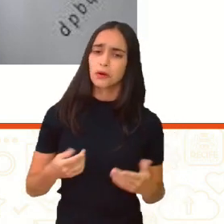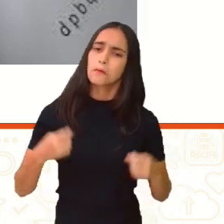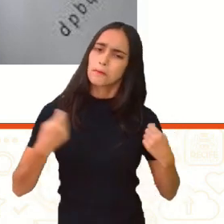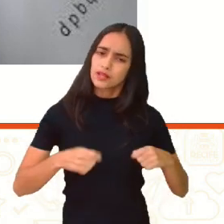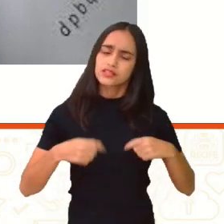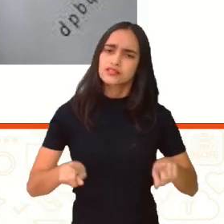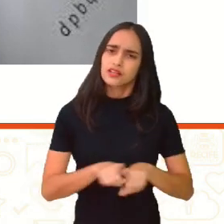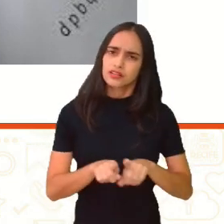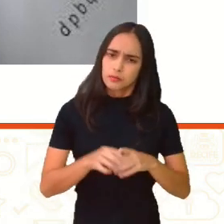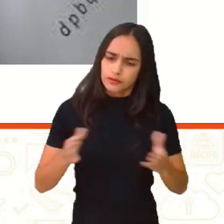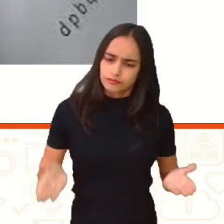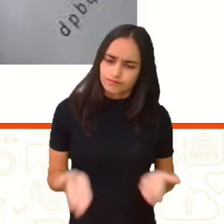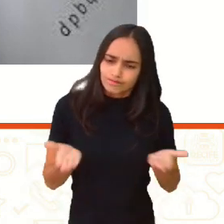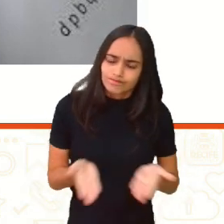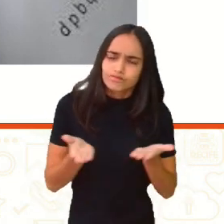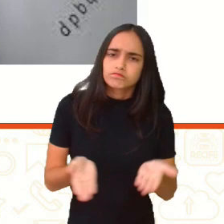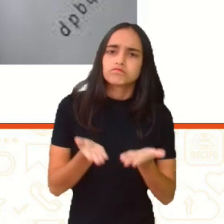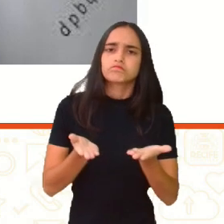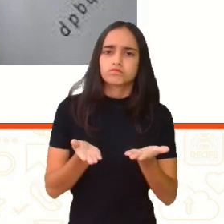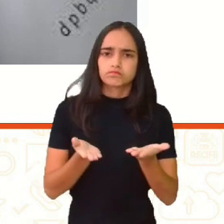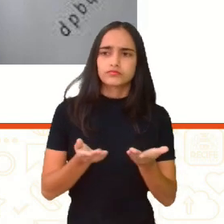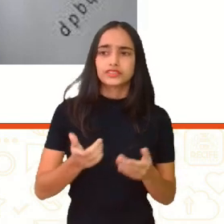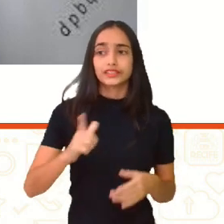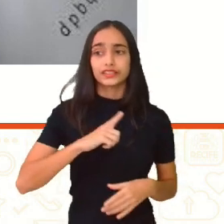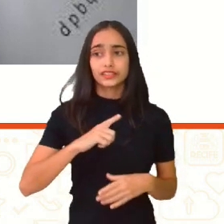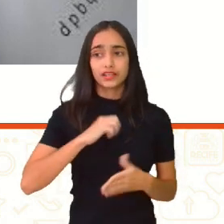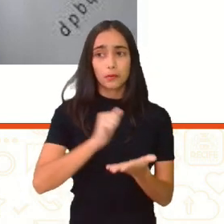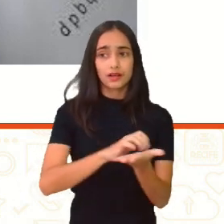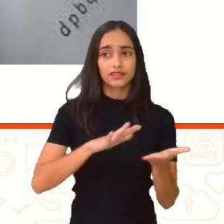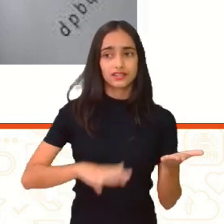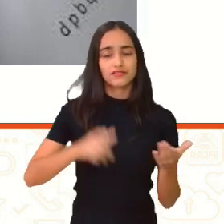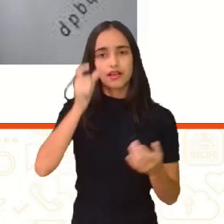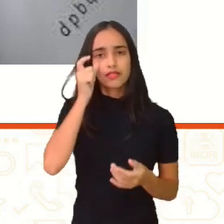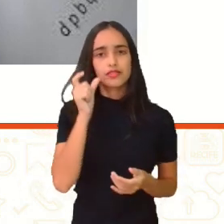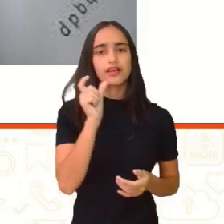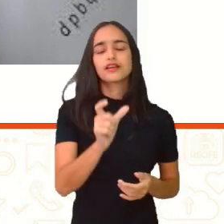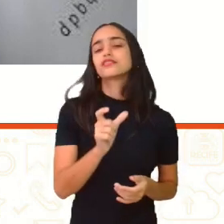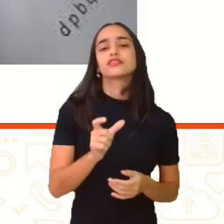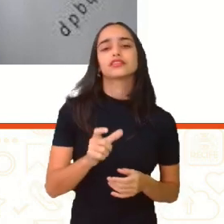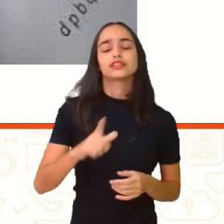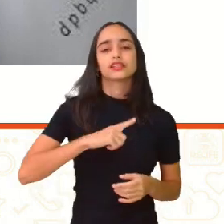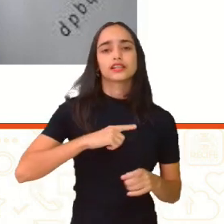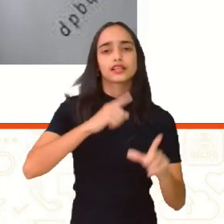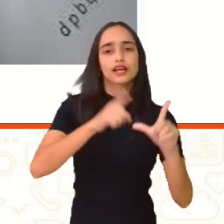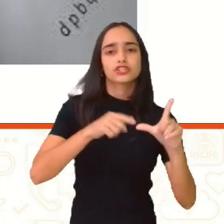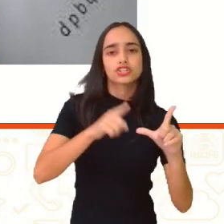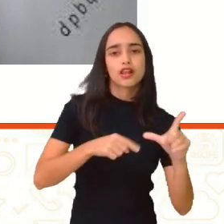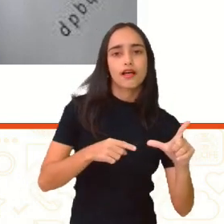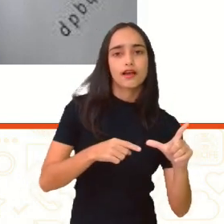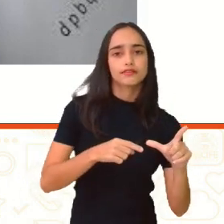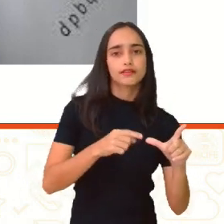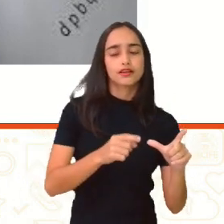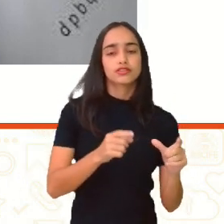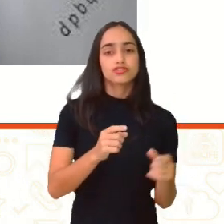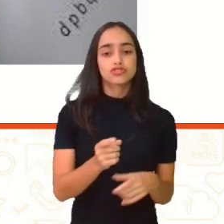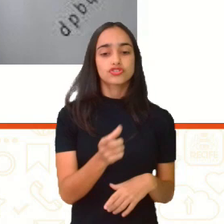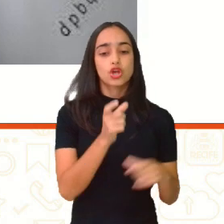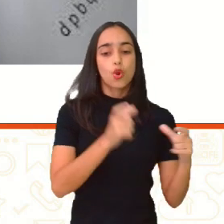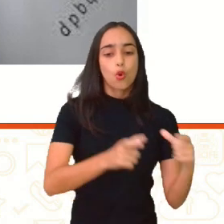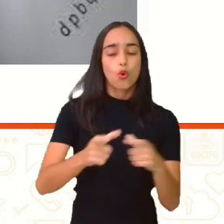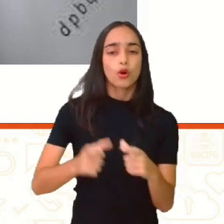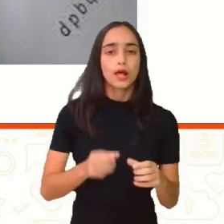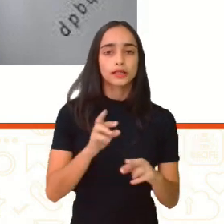estimulada, e aí na tela vocês têm uma atividade interessante, que a gente tem as letras em posições diferentes, né, para que o